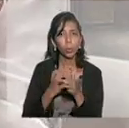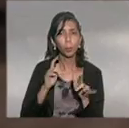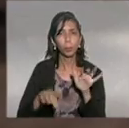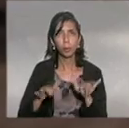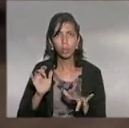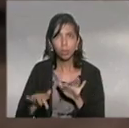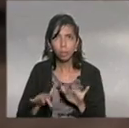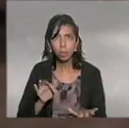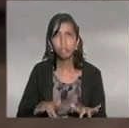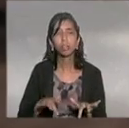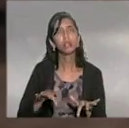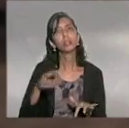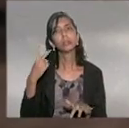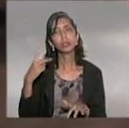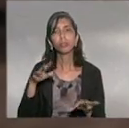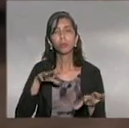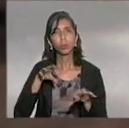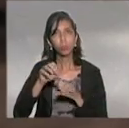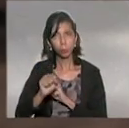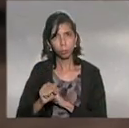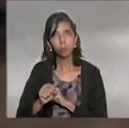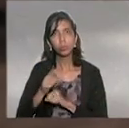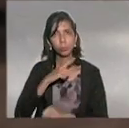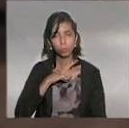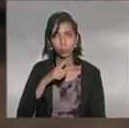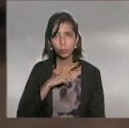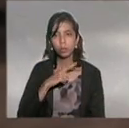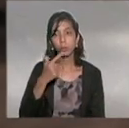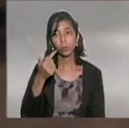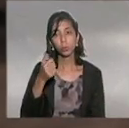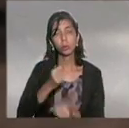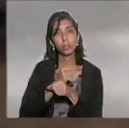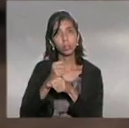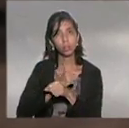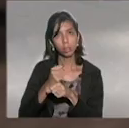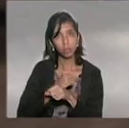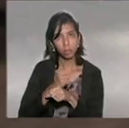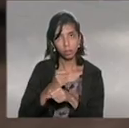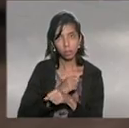durante a sua formação, digamos assim? Eu tive uma formação de 12